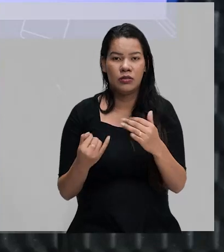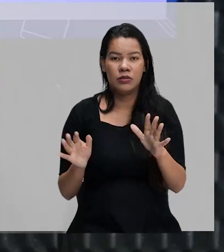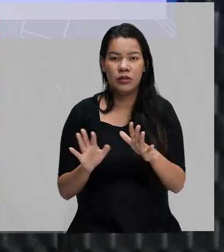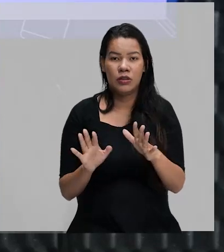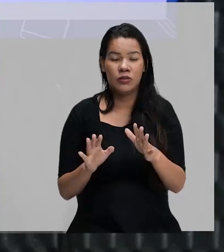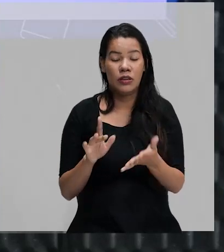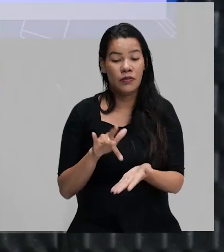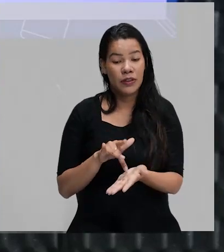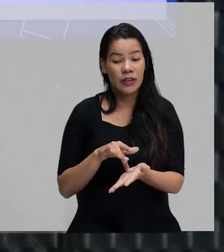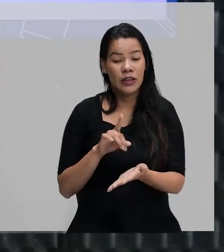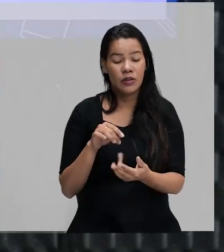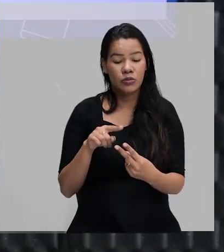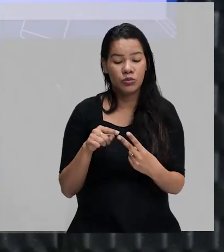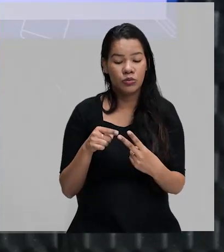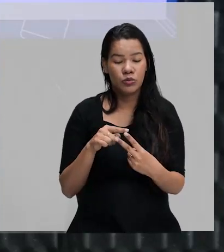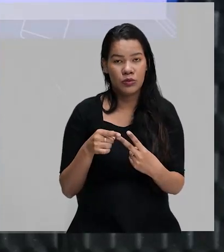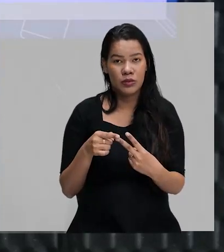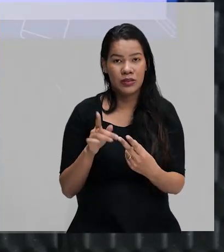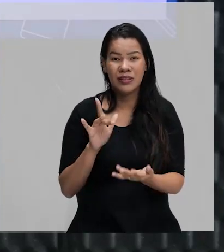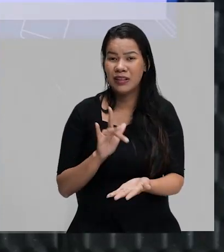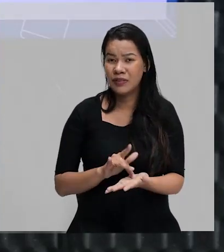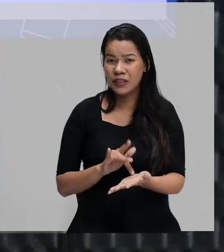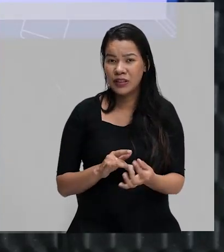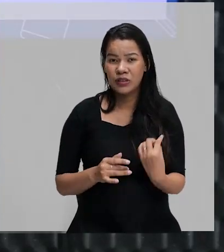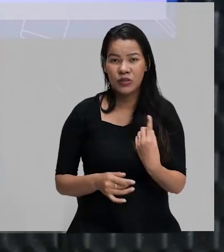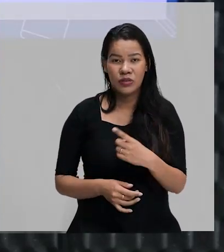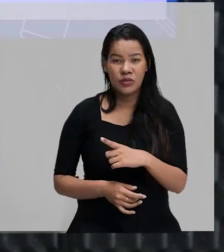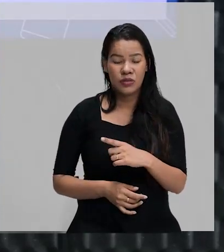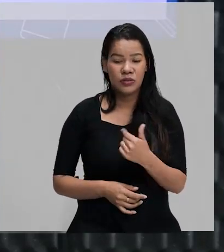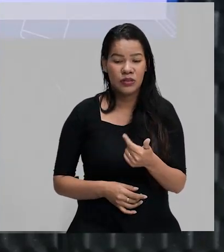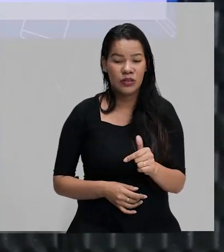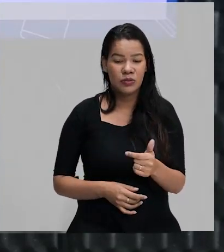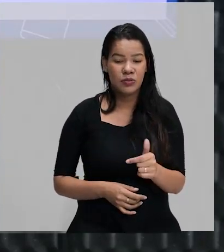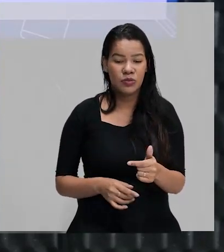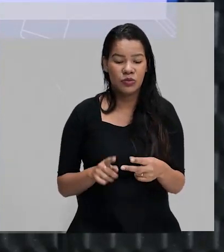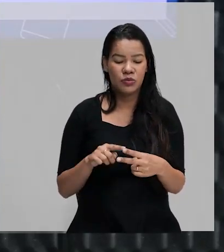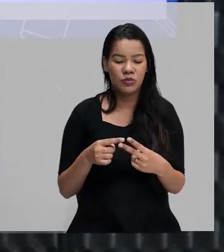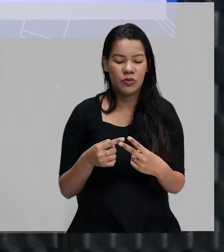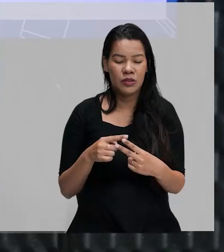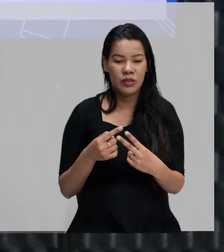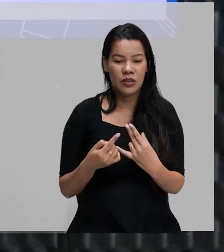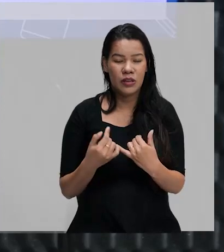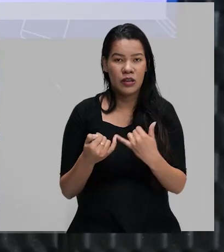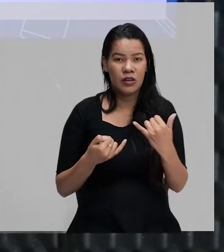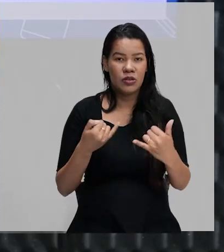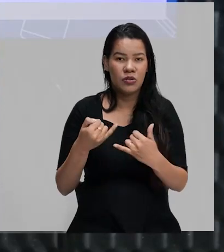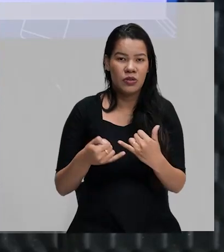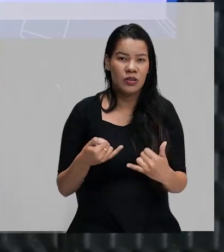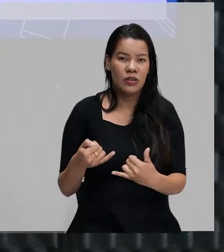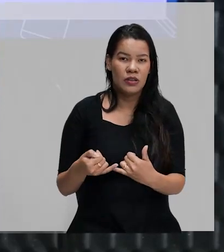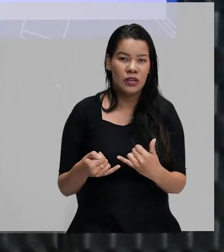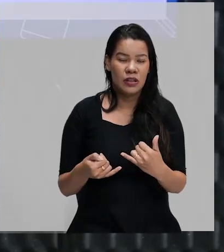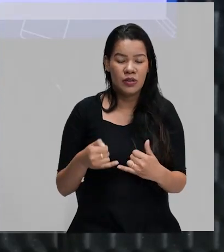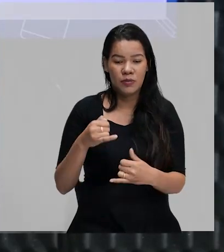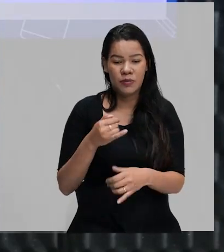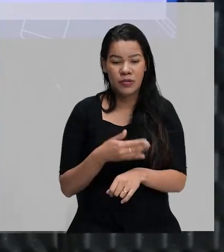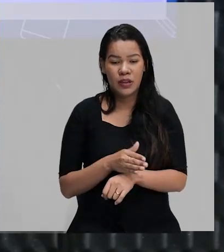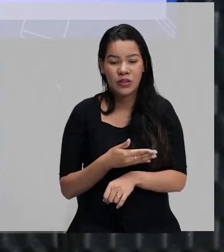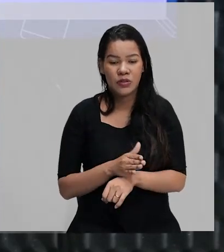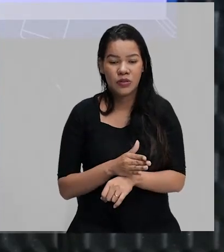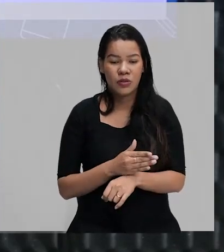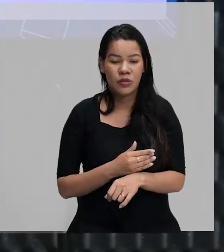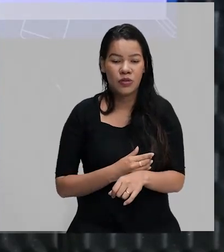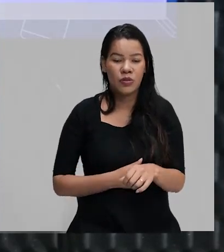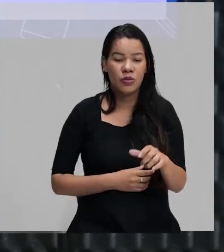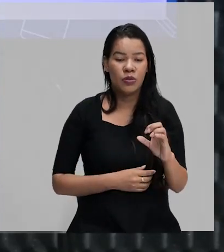verdade, nós não temos duas reações na prática, né? Tanto o cloro quanto o